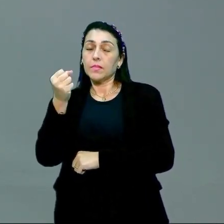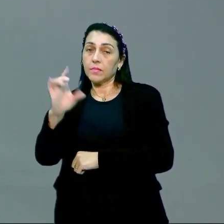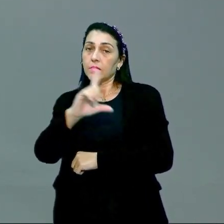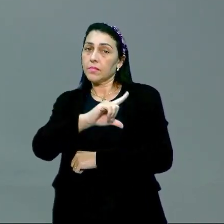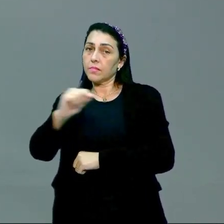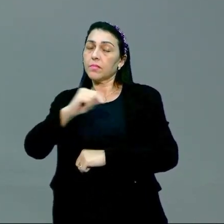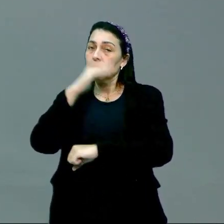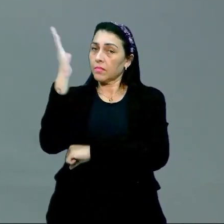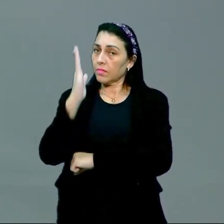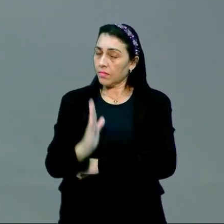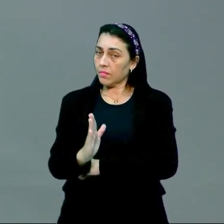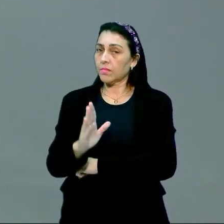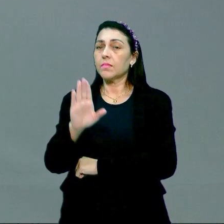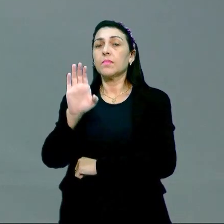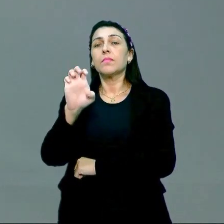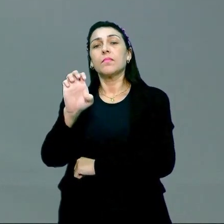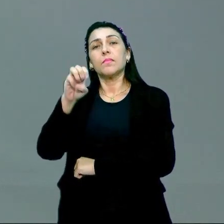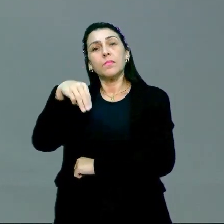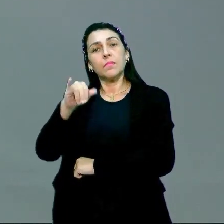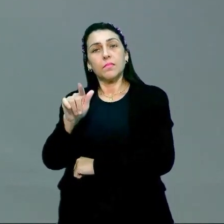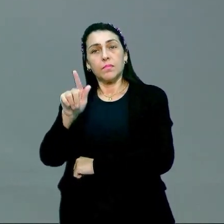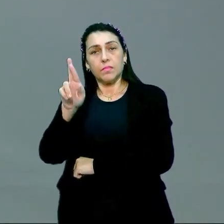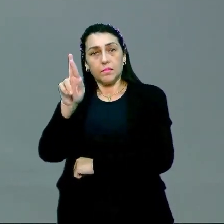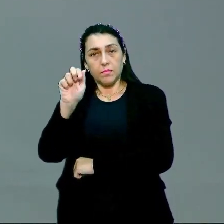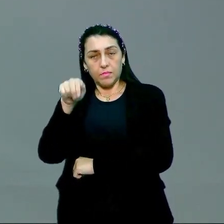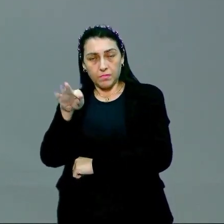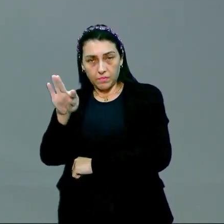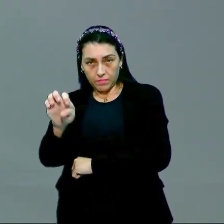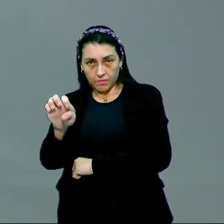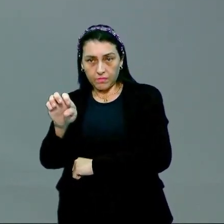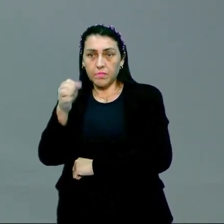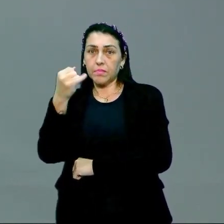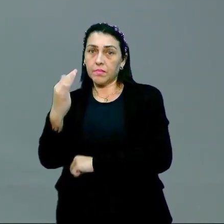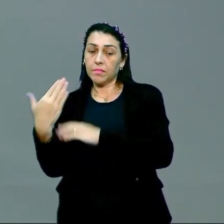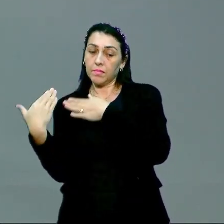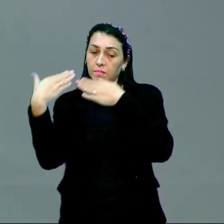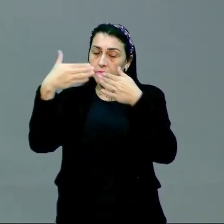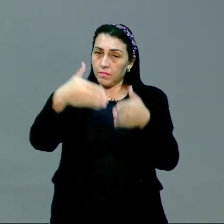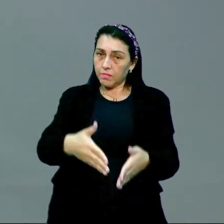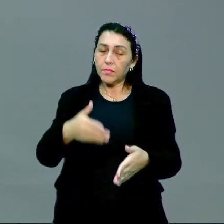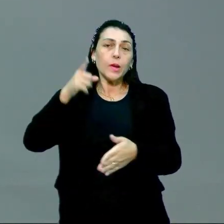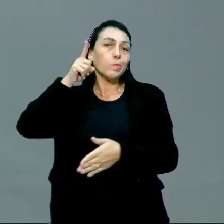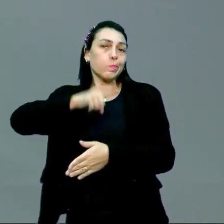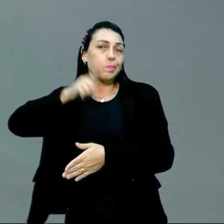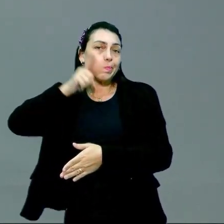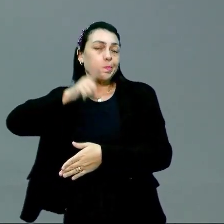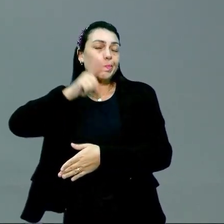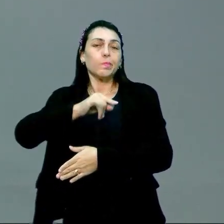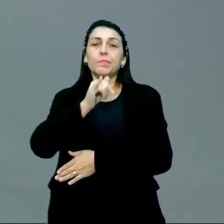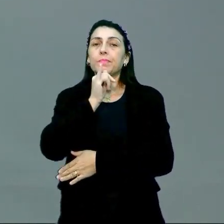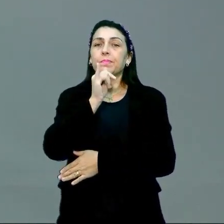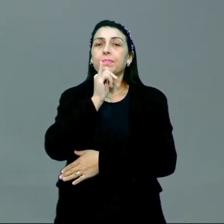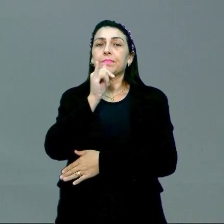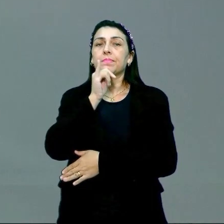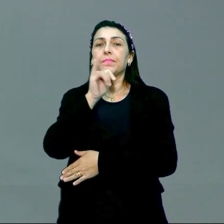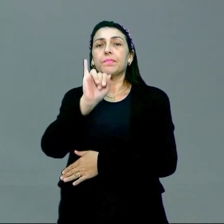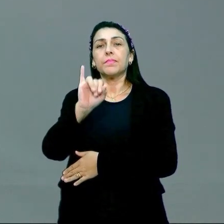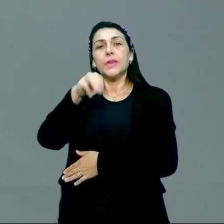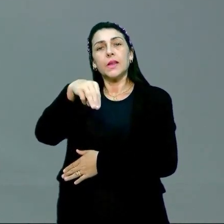saindo do Brasil, você é um emigrante. Se você está chegando nos Estados Unidos, por exemplo, você é